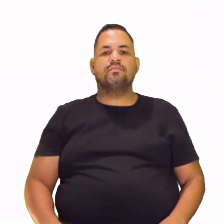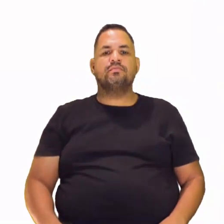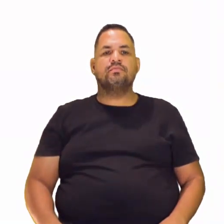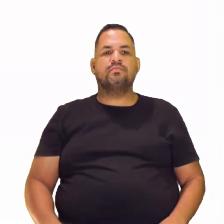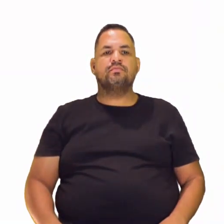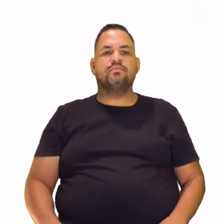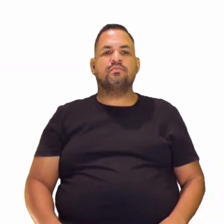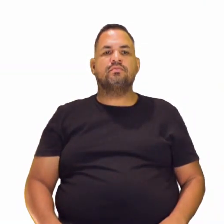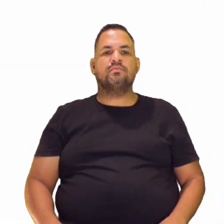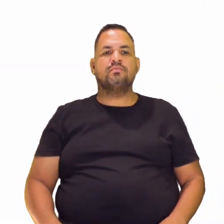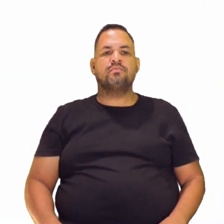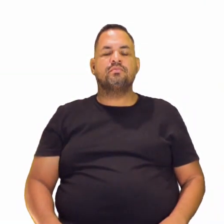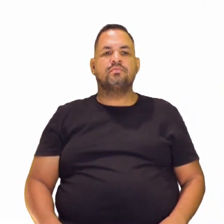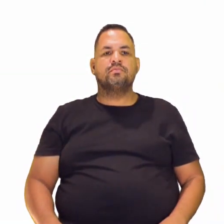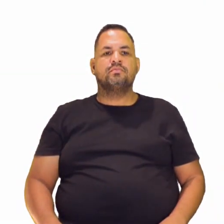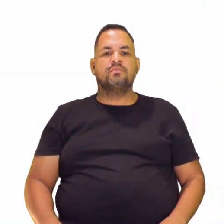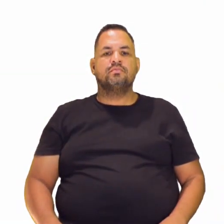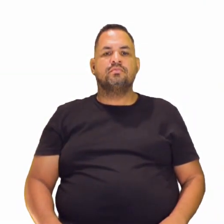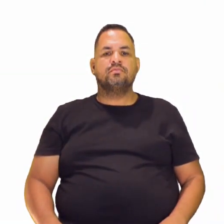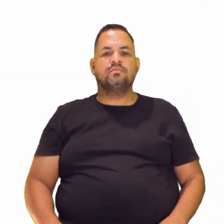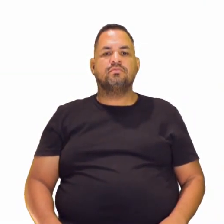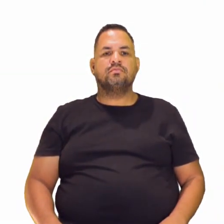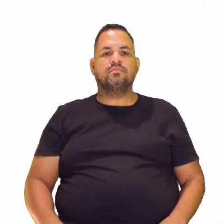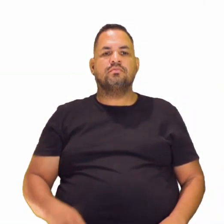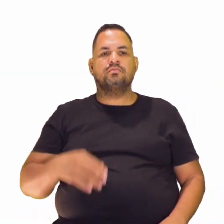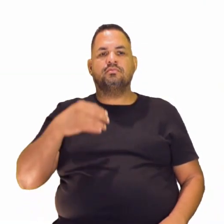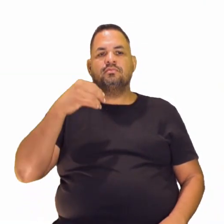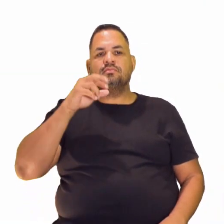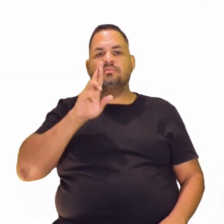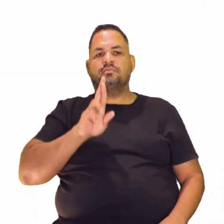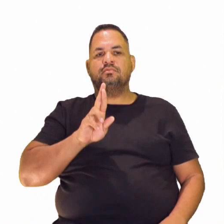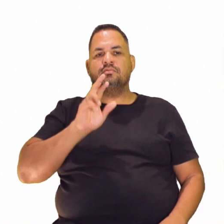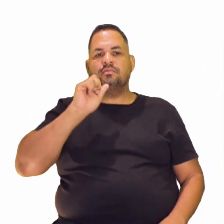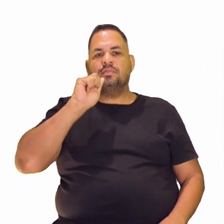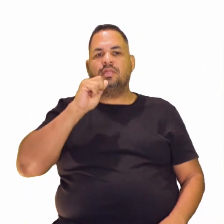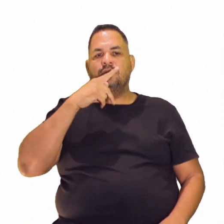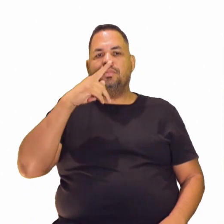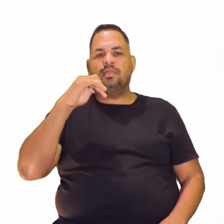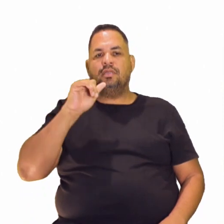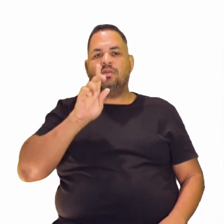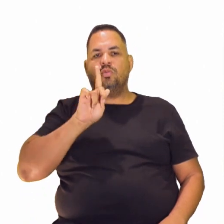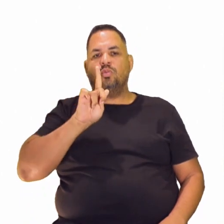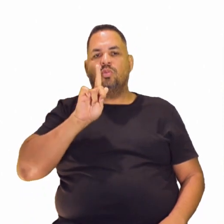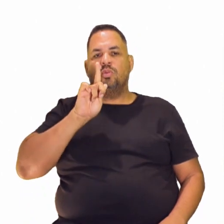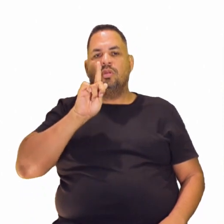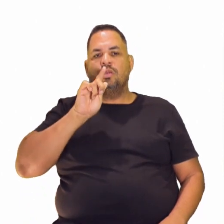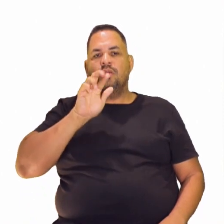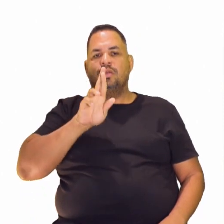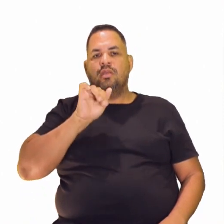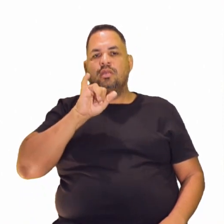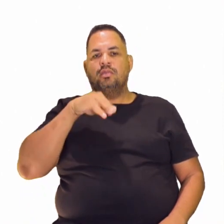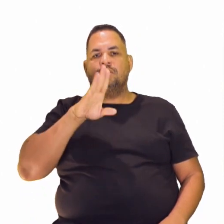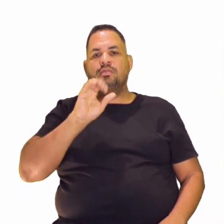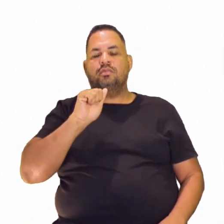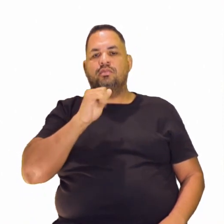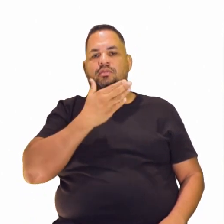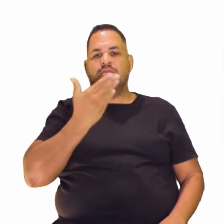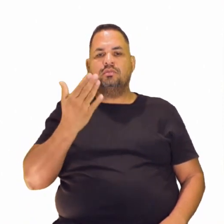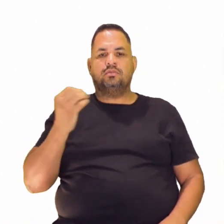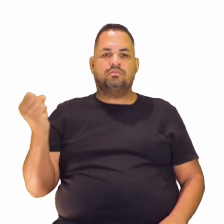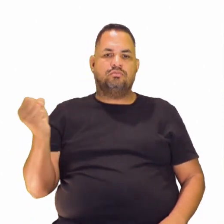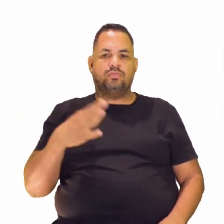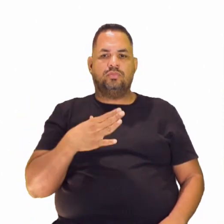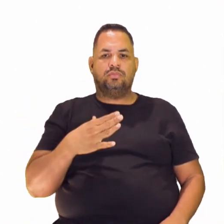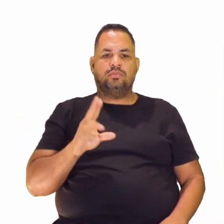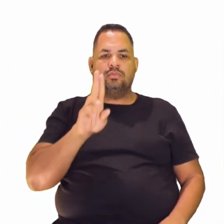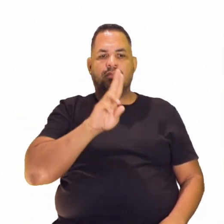O outro artista, né, o rapper Guarani, olha só a linguagem altamente moderna e atual